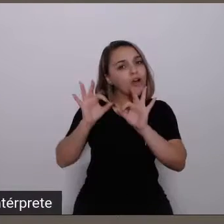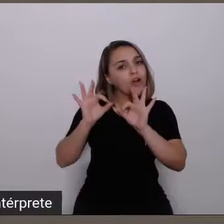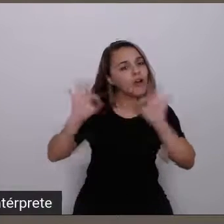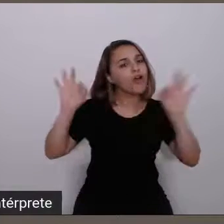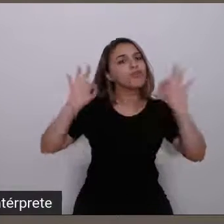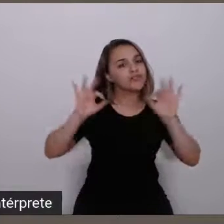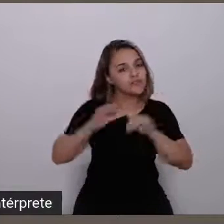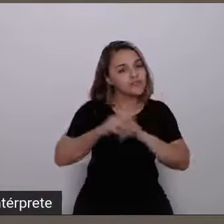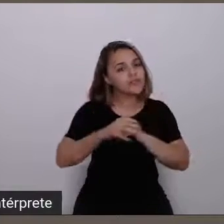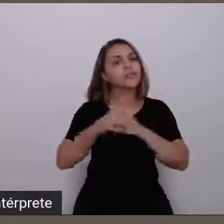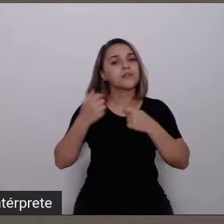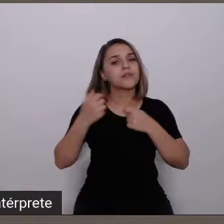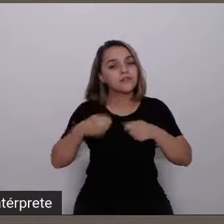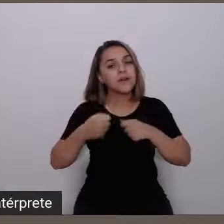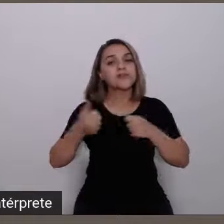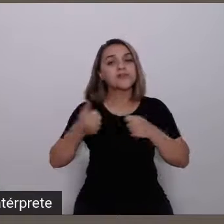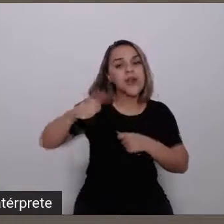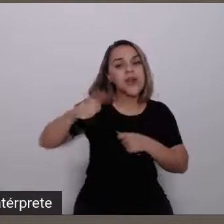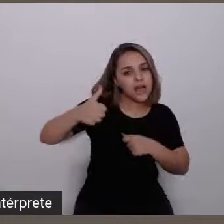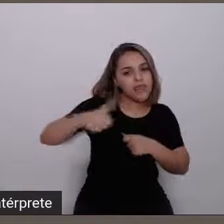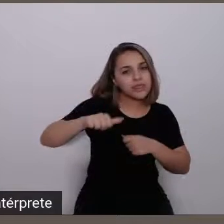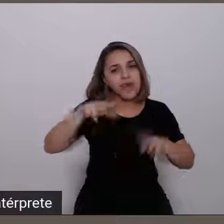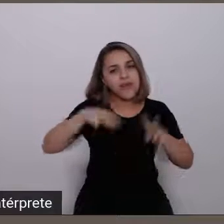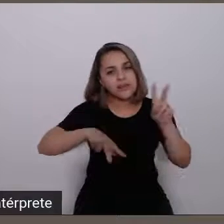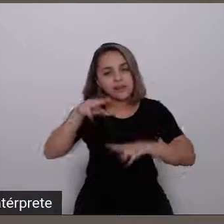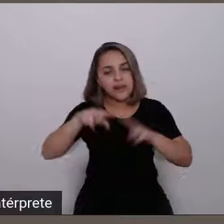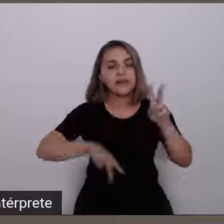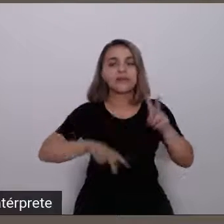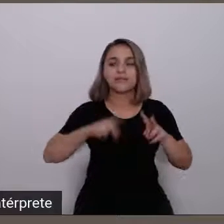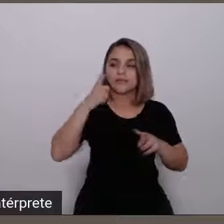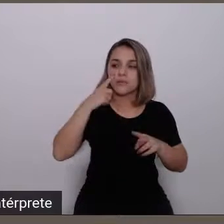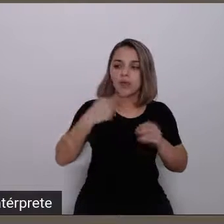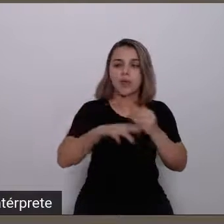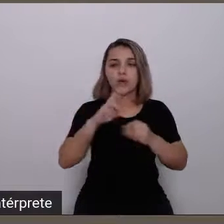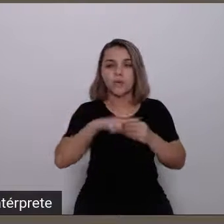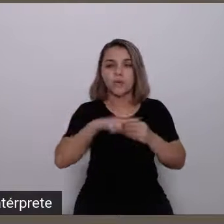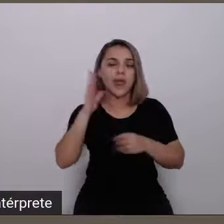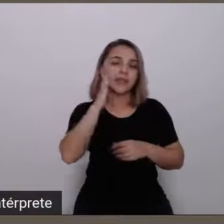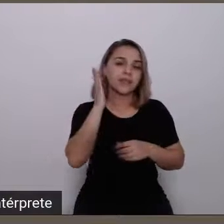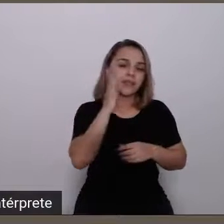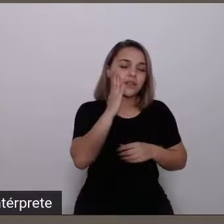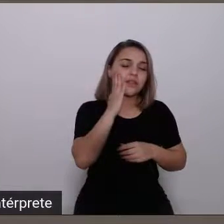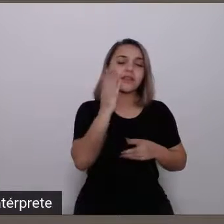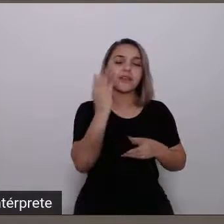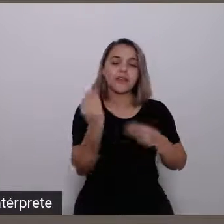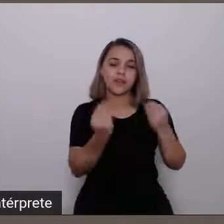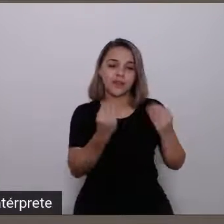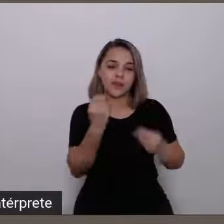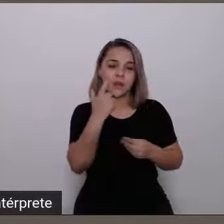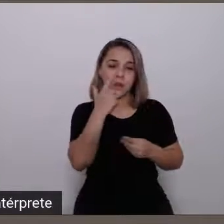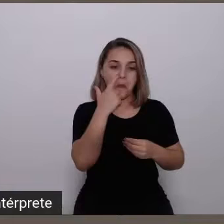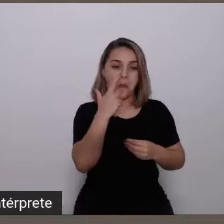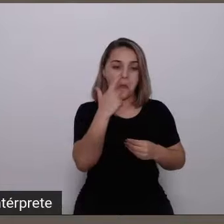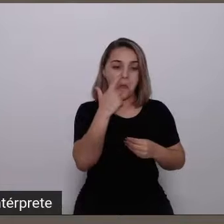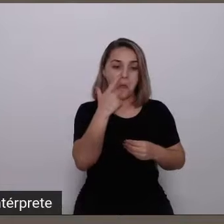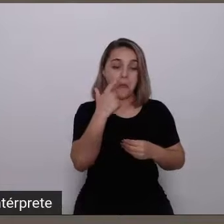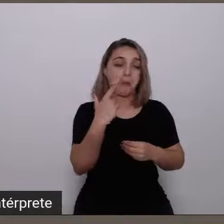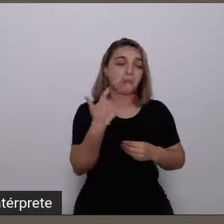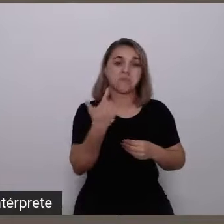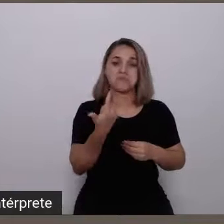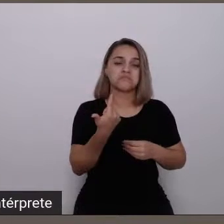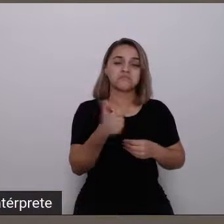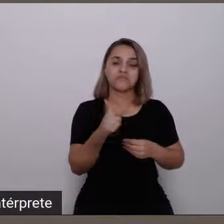recuperar e ver do que se trata isso. Entendeu? Até entender por que eu posso falar, então, que o pictorialismo dos anos 20 não tem sentido mais,